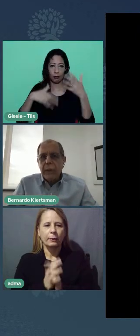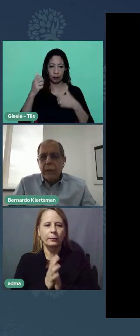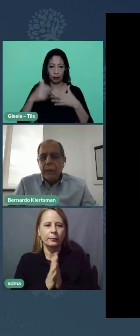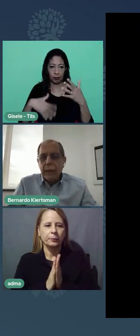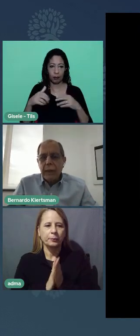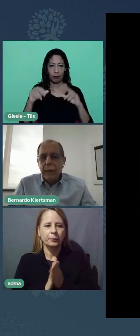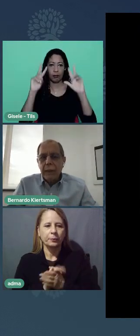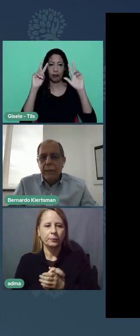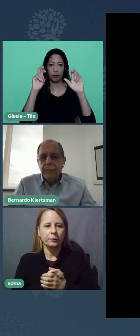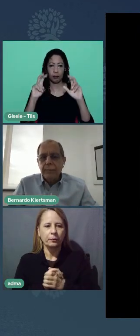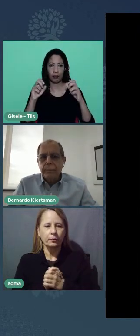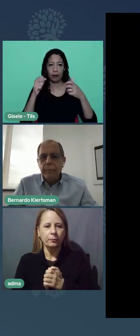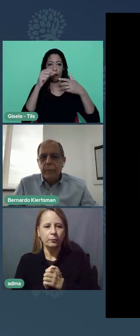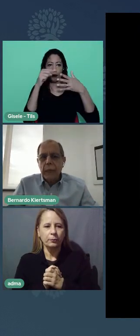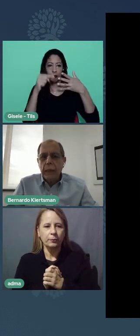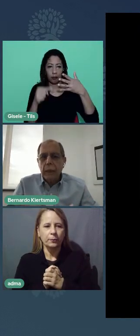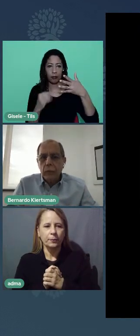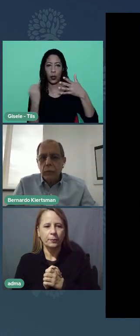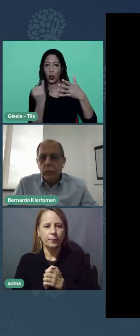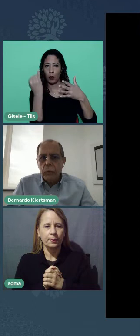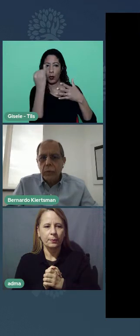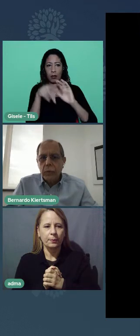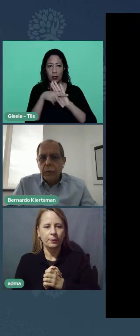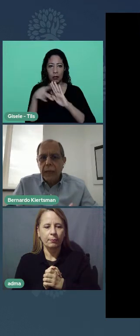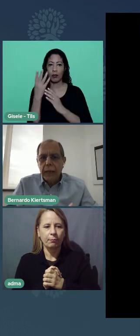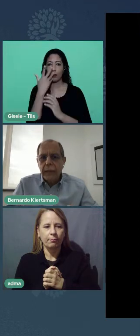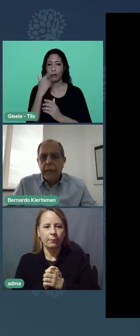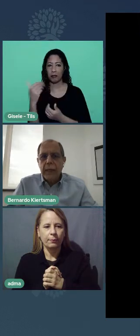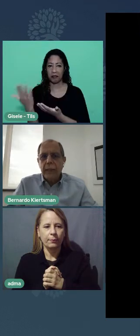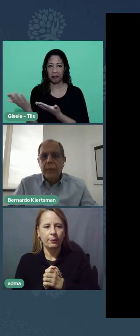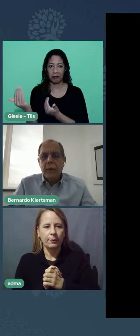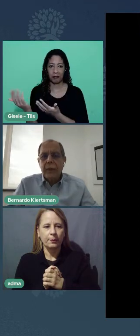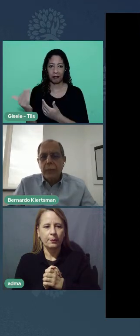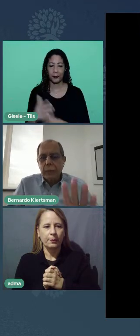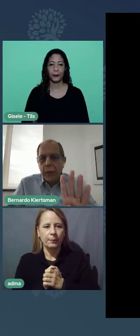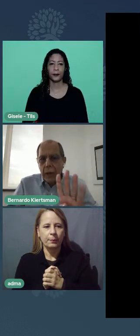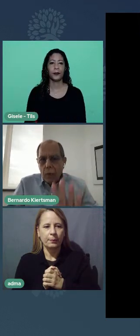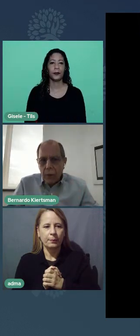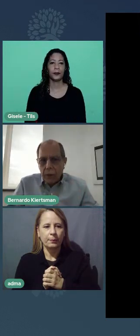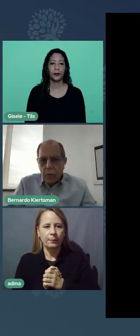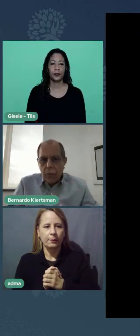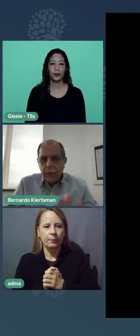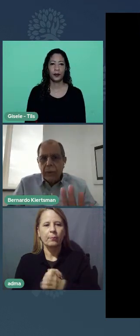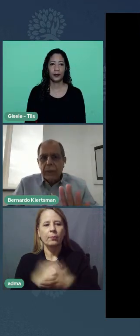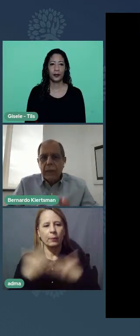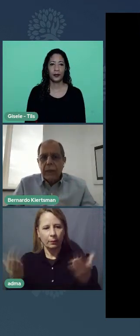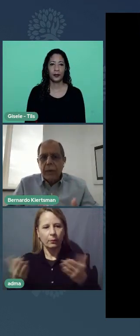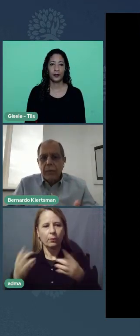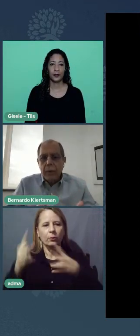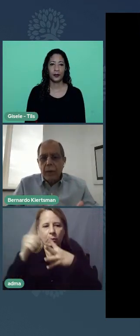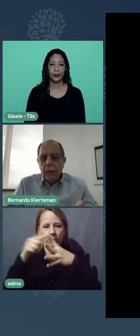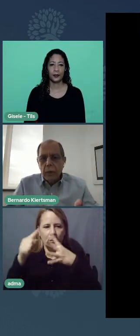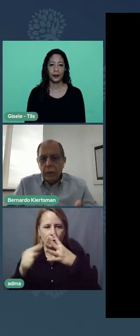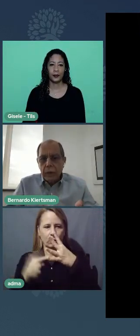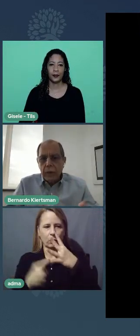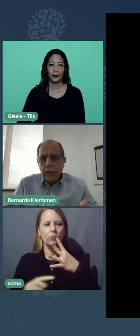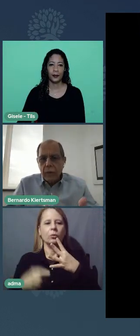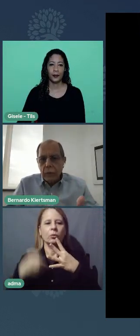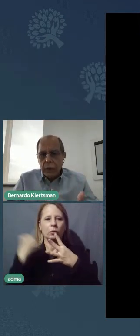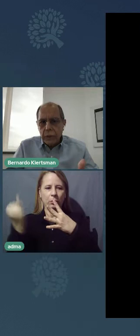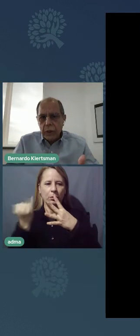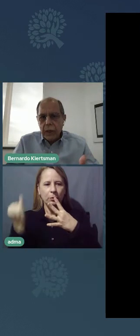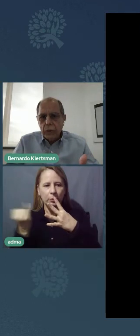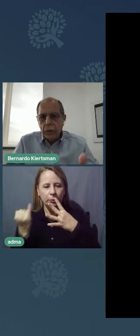mais importantes na criança. Então, na crise de asma, nós temos 4 coisas, que seriam